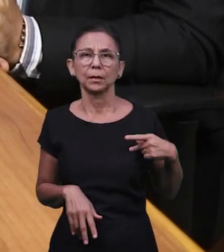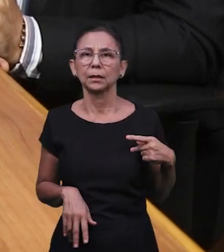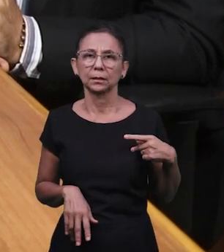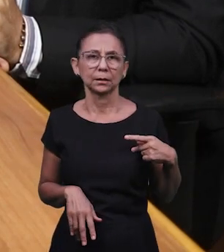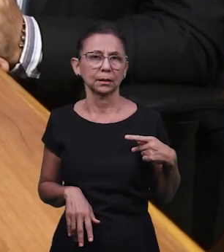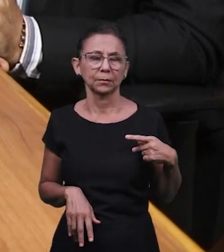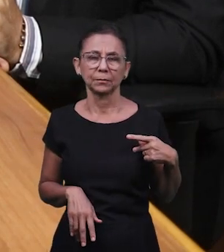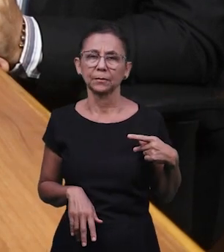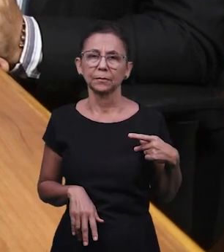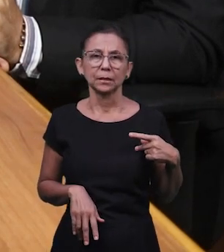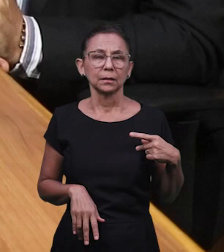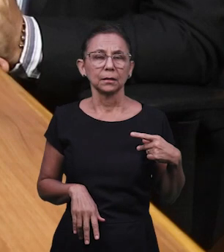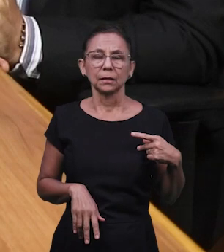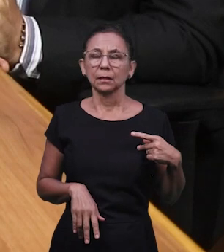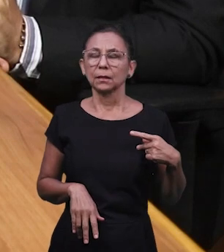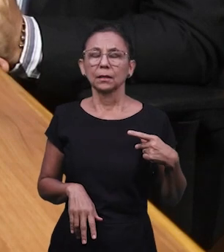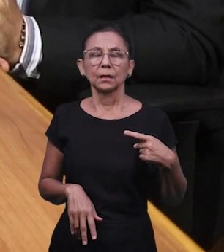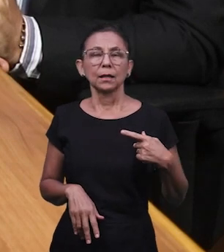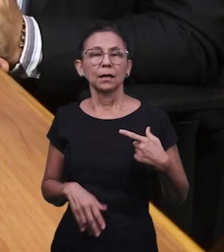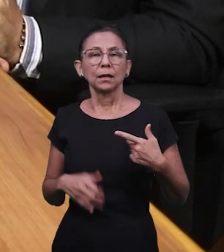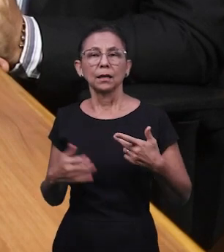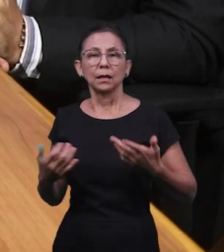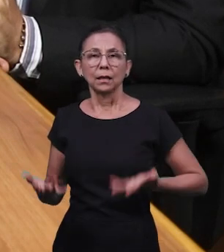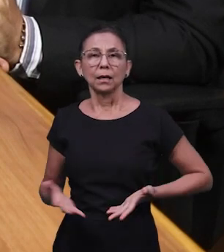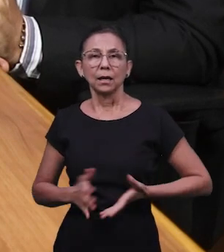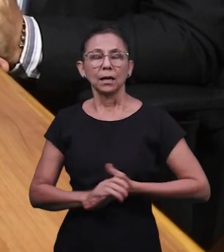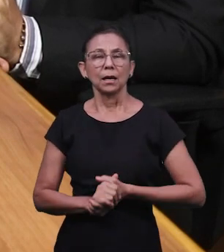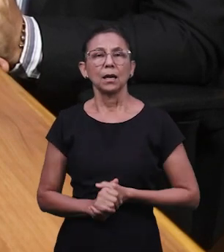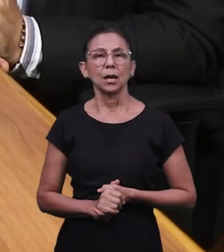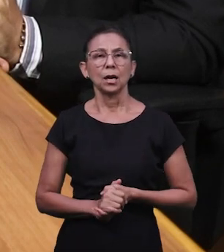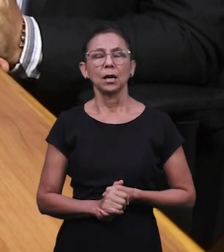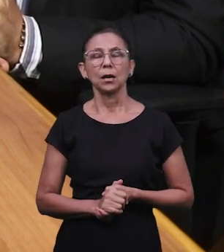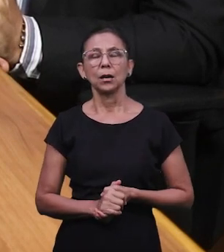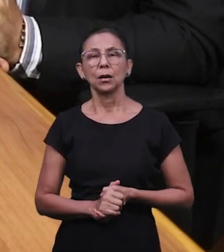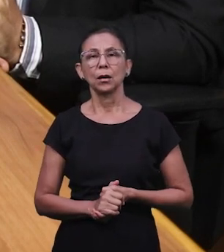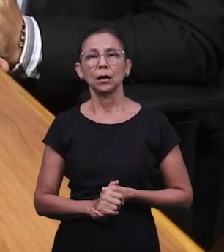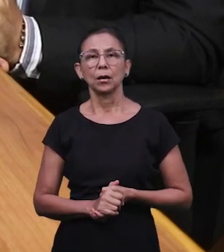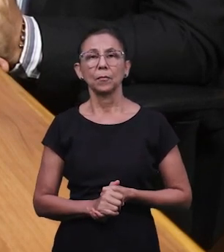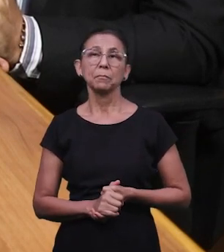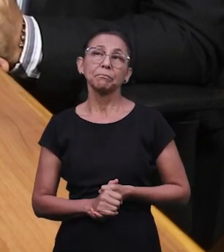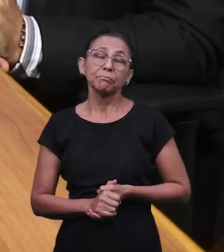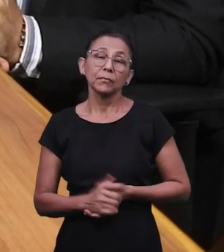anulando a minha vontade própria, me dando coragem de negar a mim mesmo e